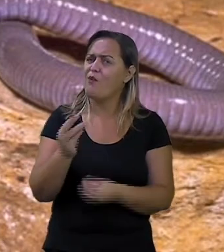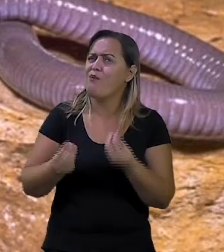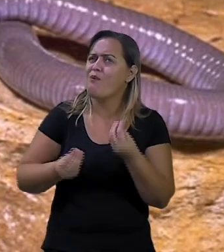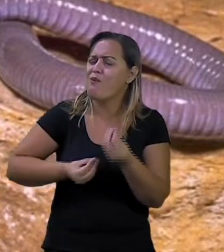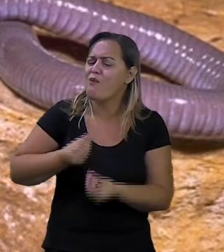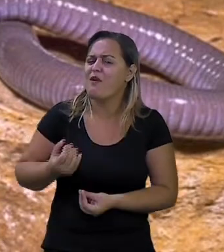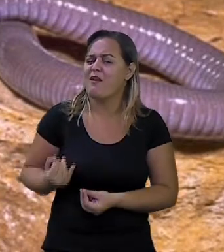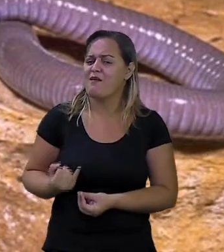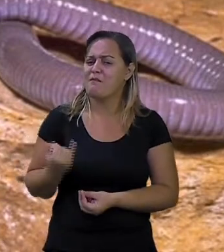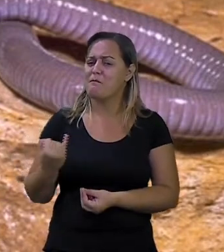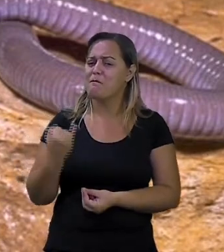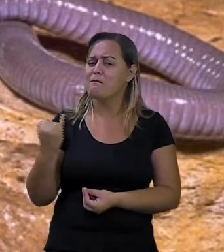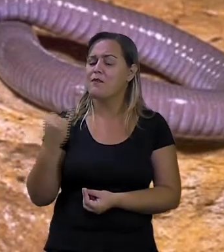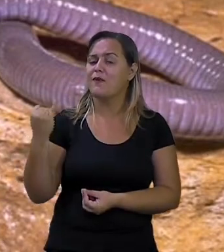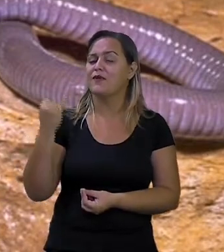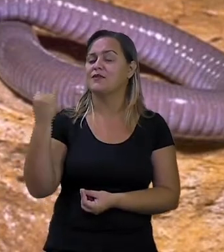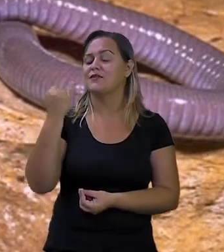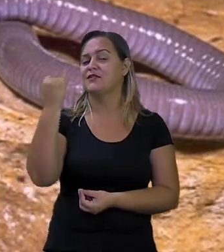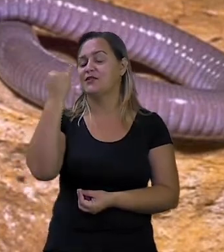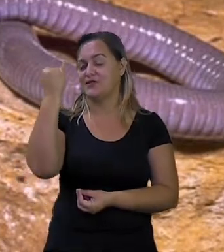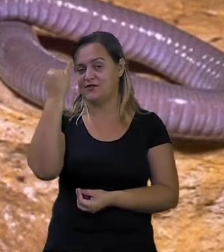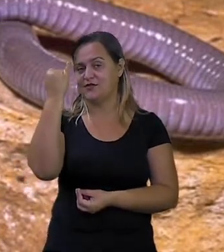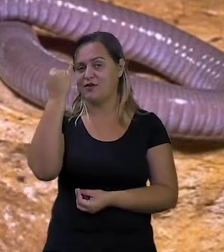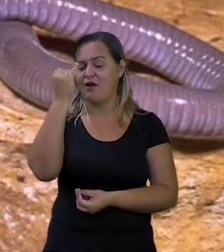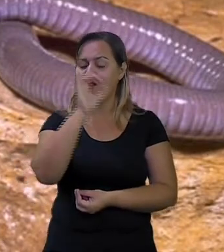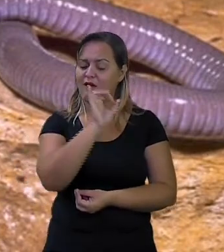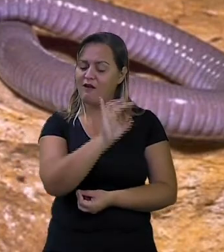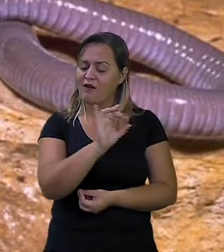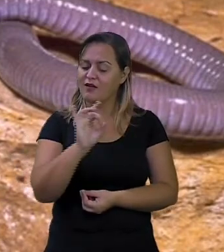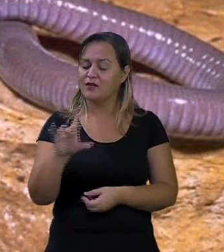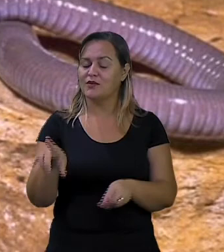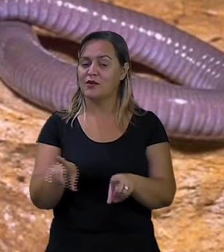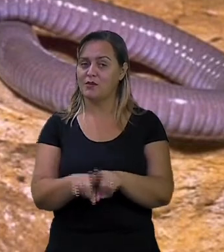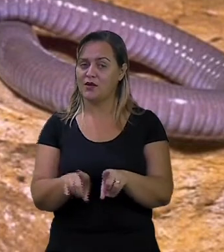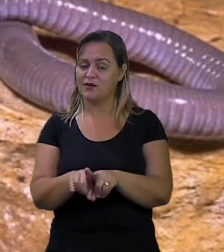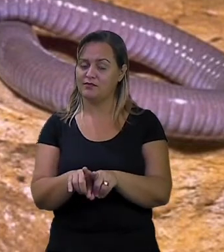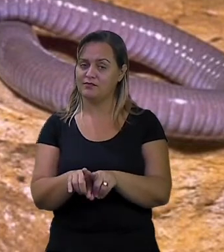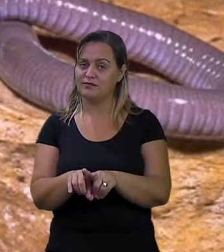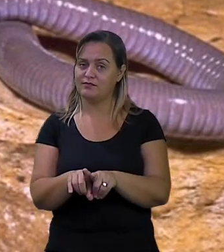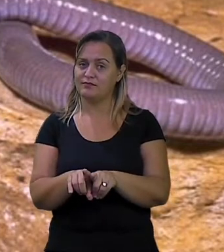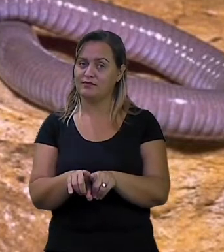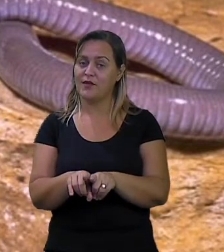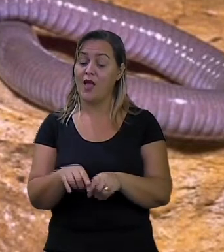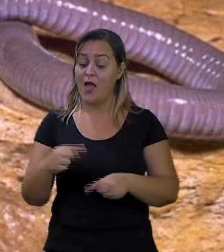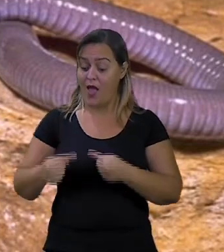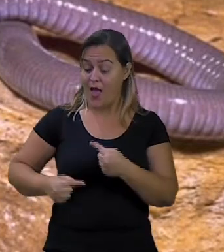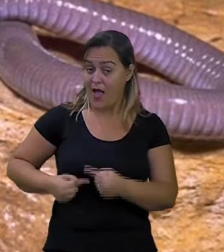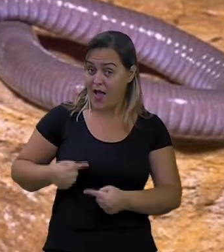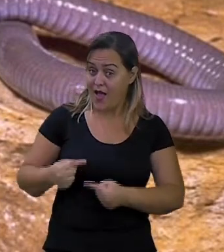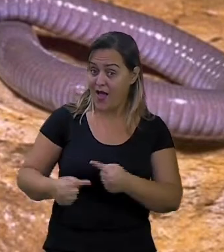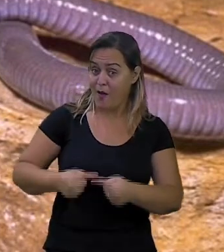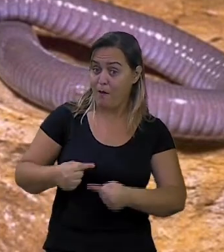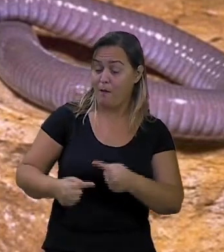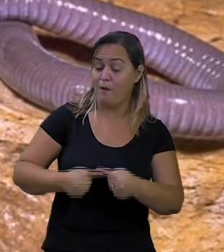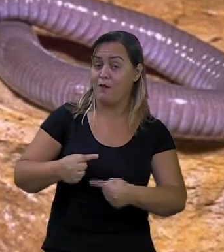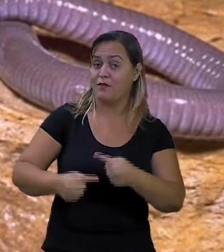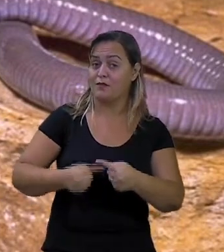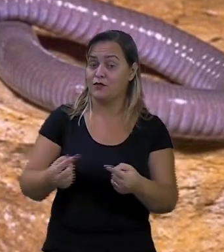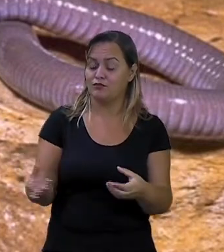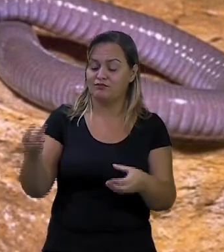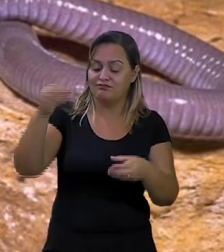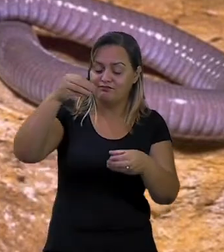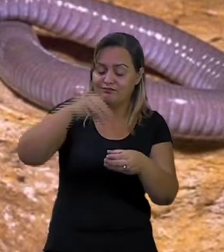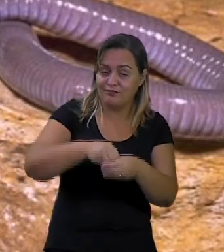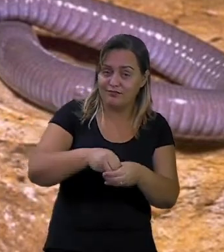questão da reprodução ser interna e externa. Olha como